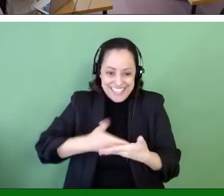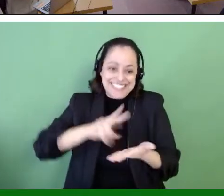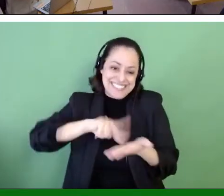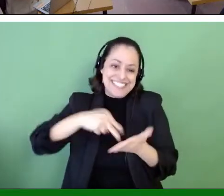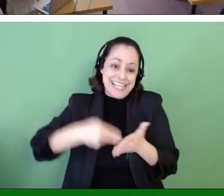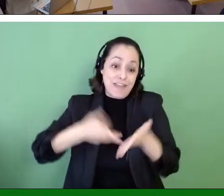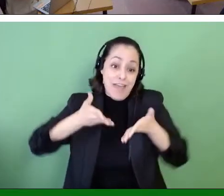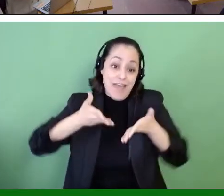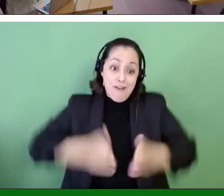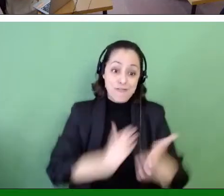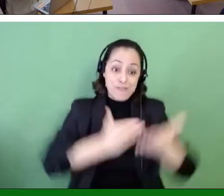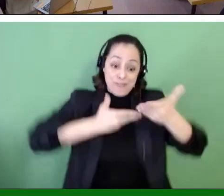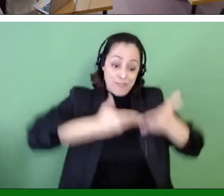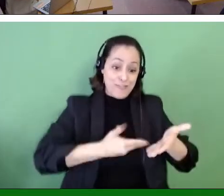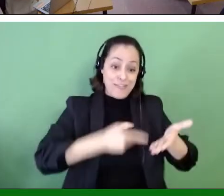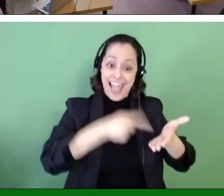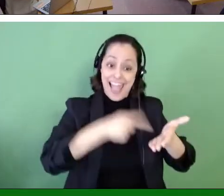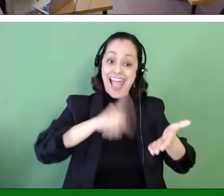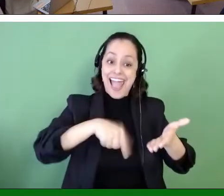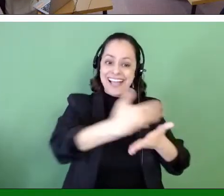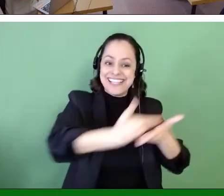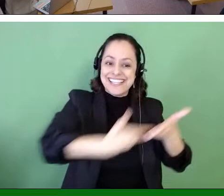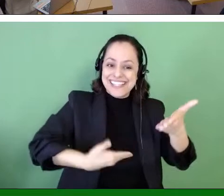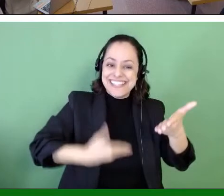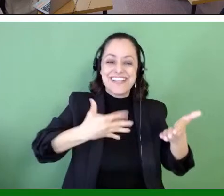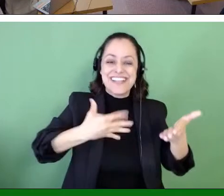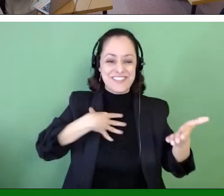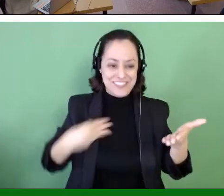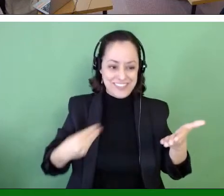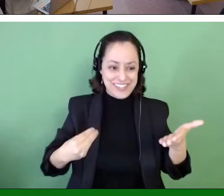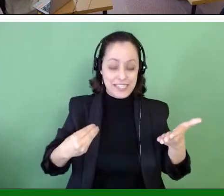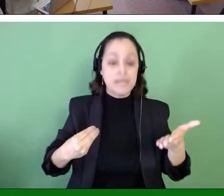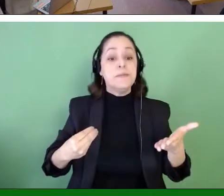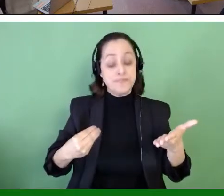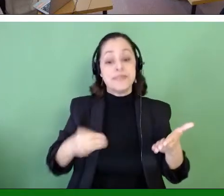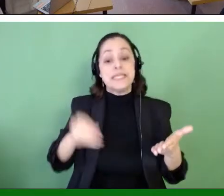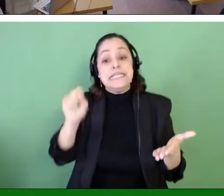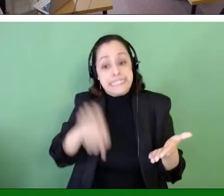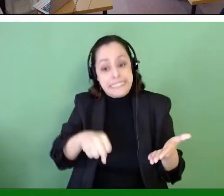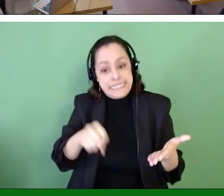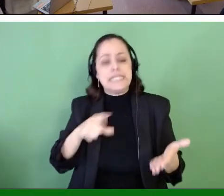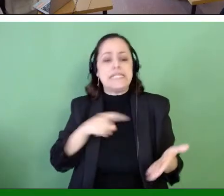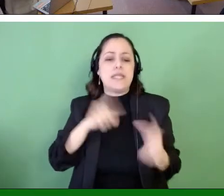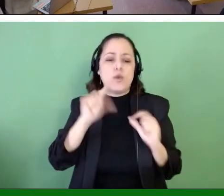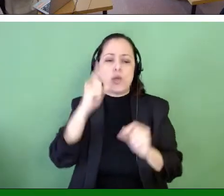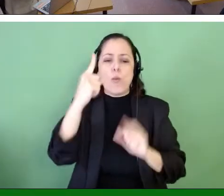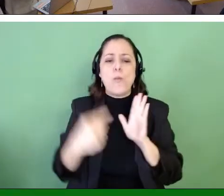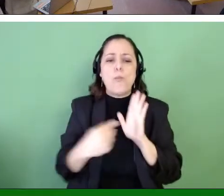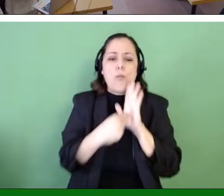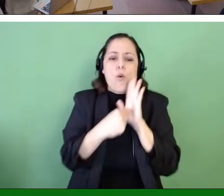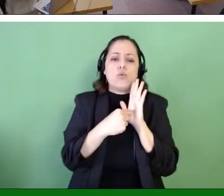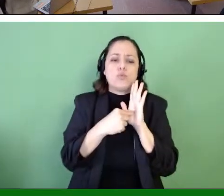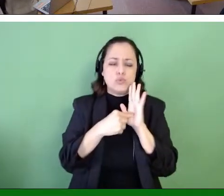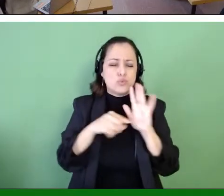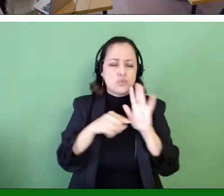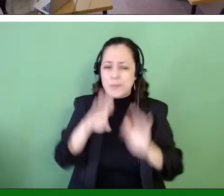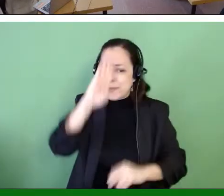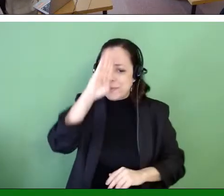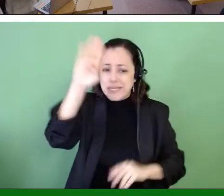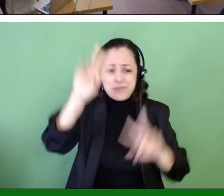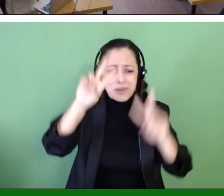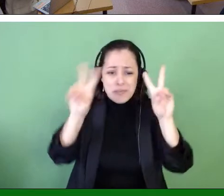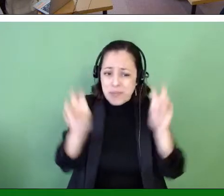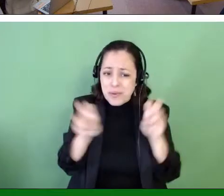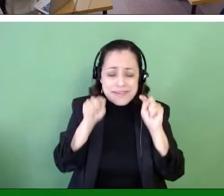filha. Mas tem algum sim. Eu acho que o ponto de formação para docentes é algo que eu tenho muita curiosidade